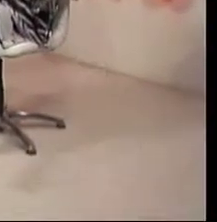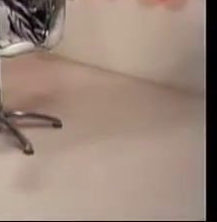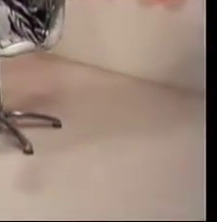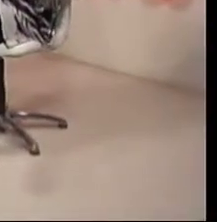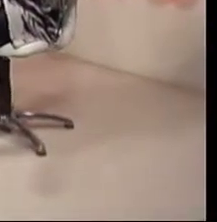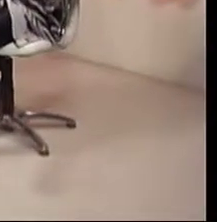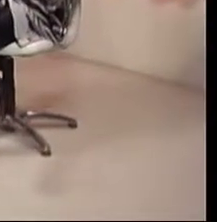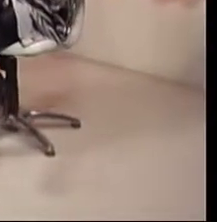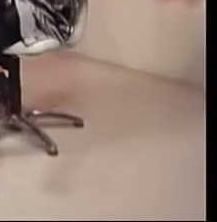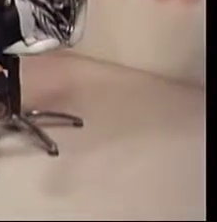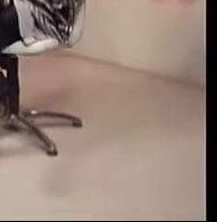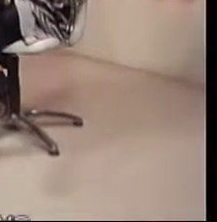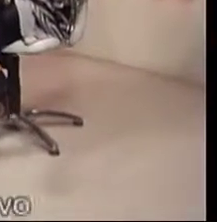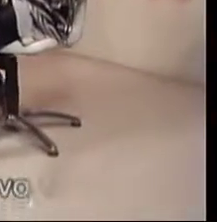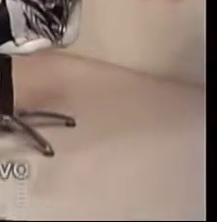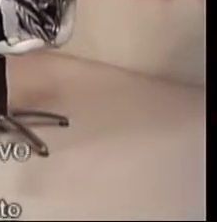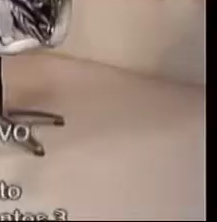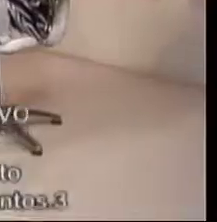Música